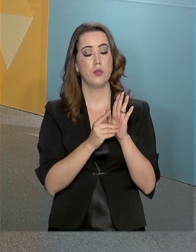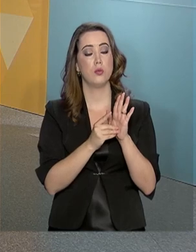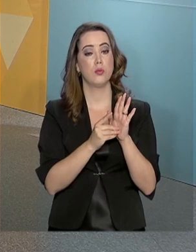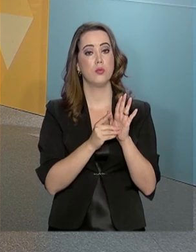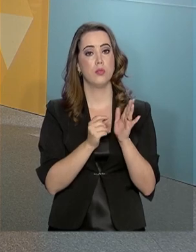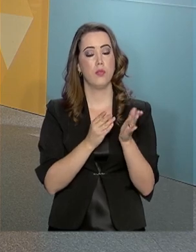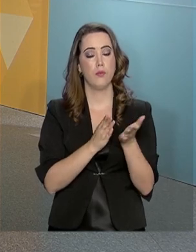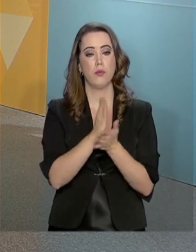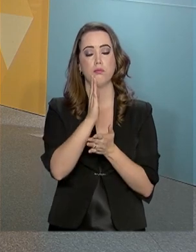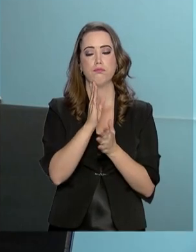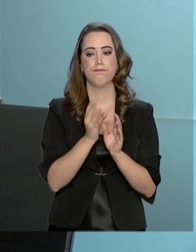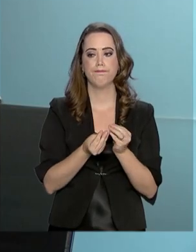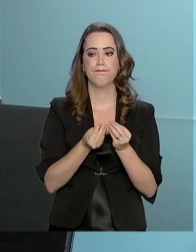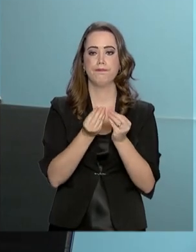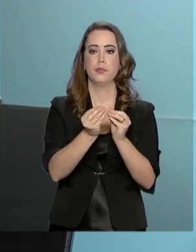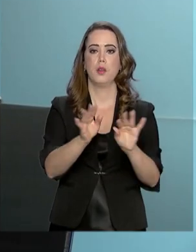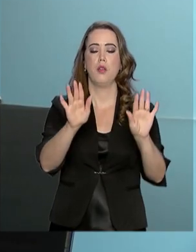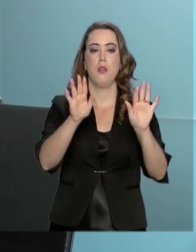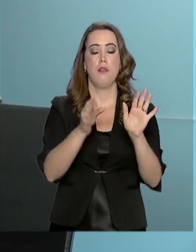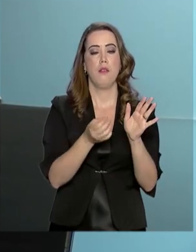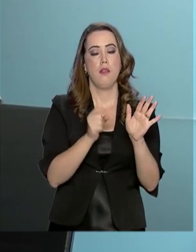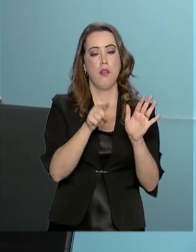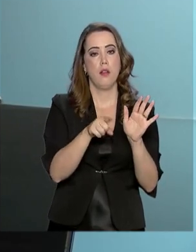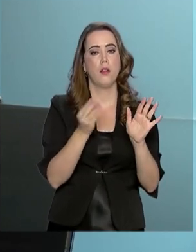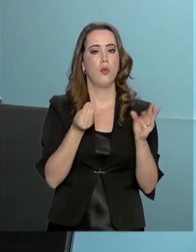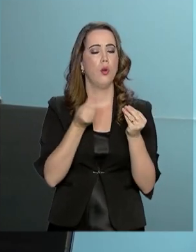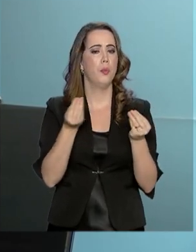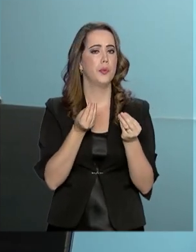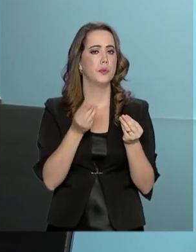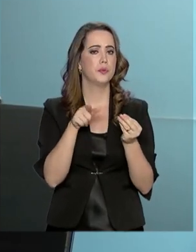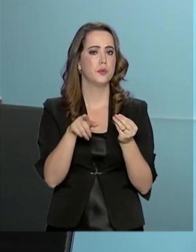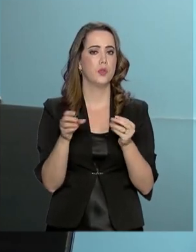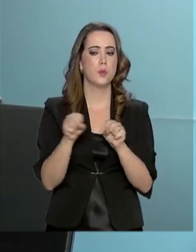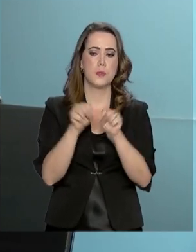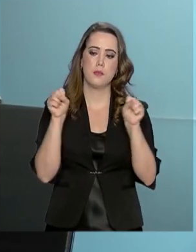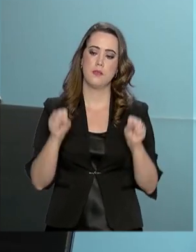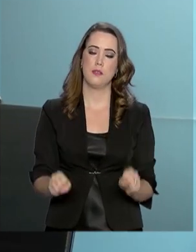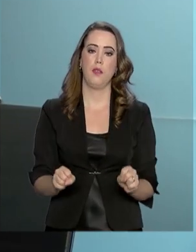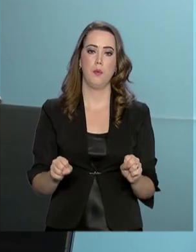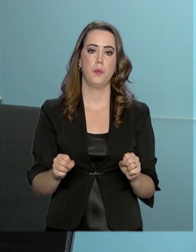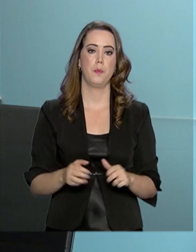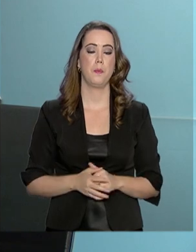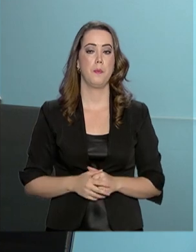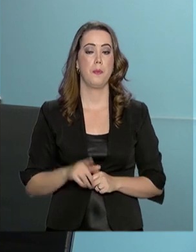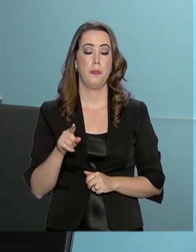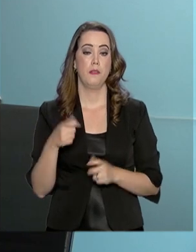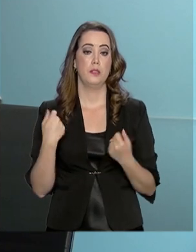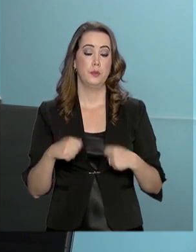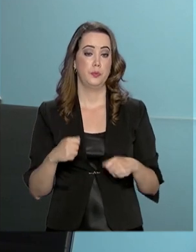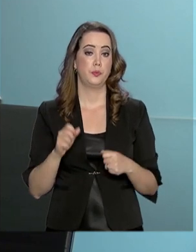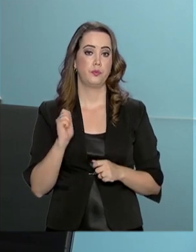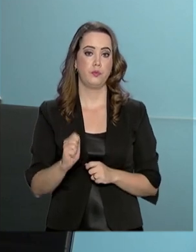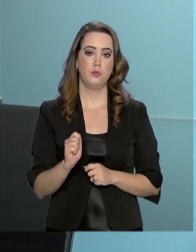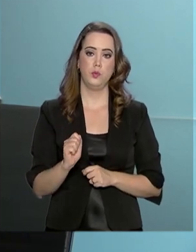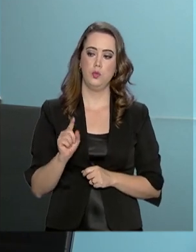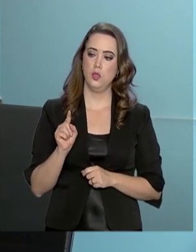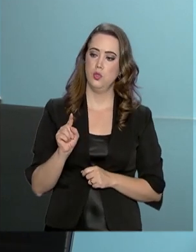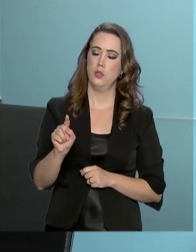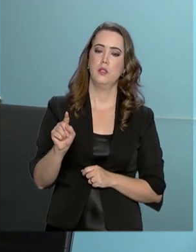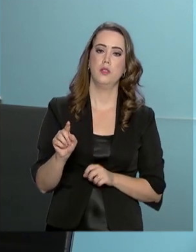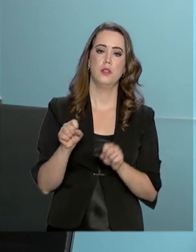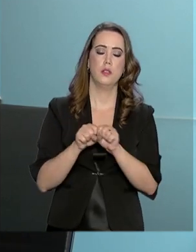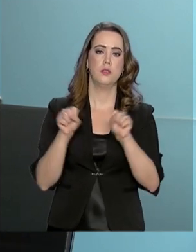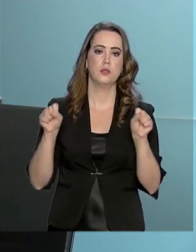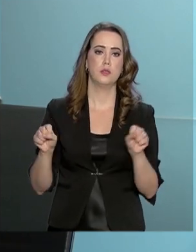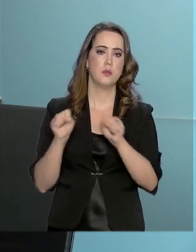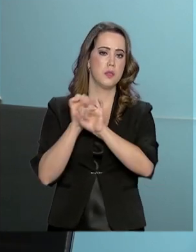é a implementação do sistema. Você vai poder clicar no sistema, ele vai estar em